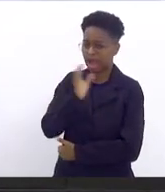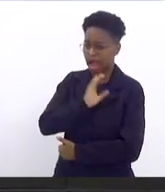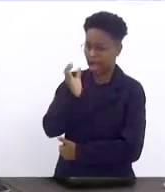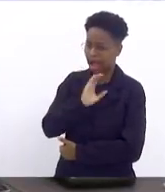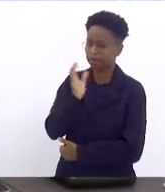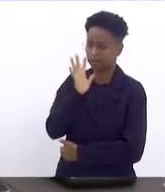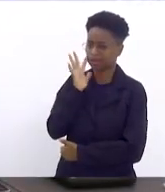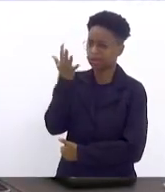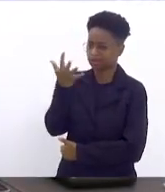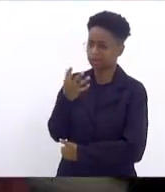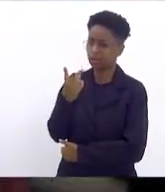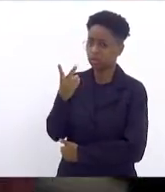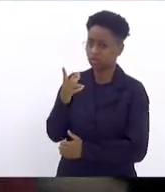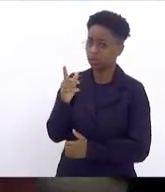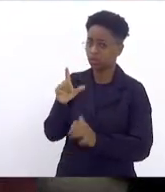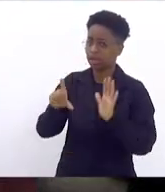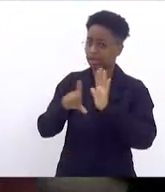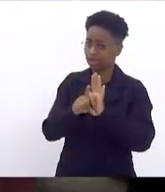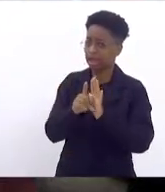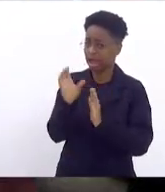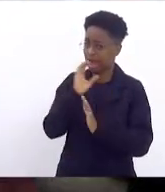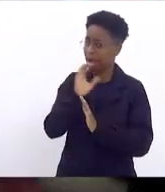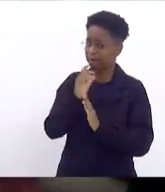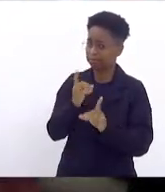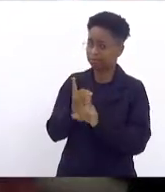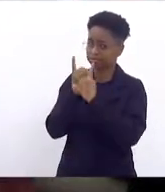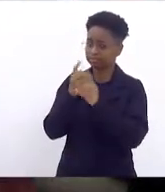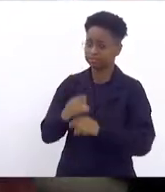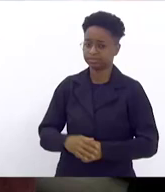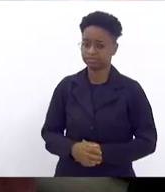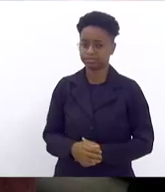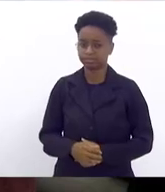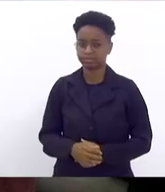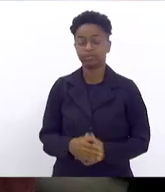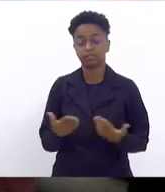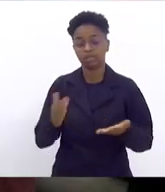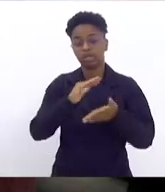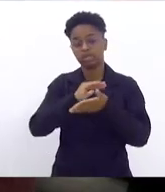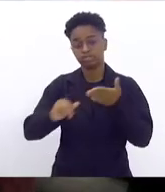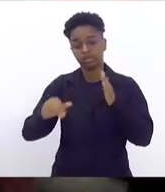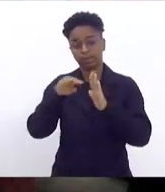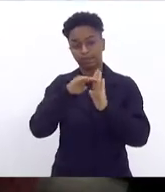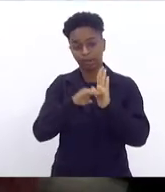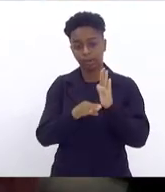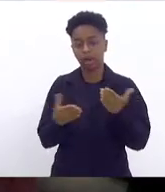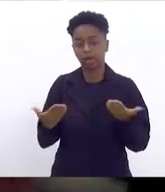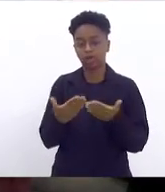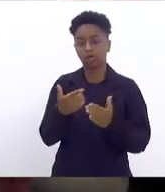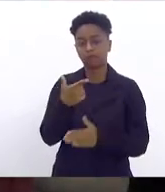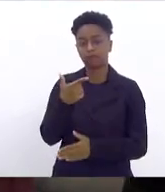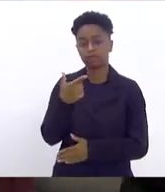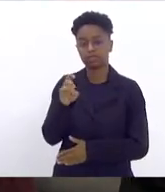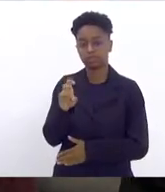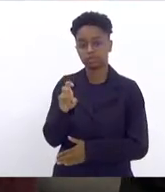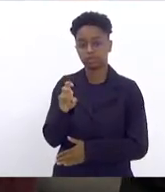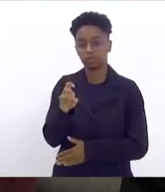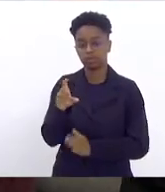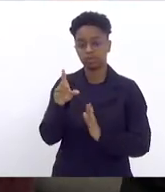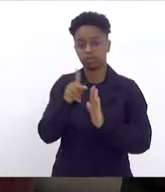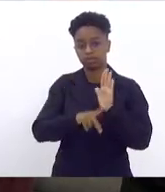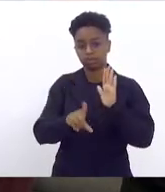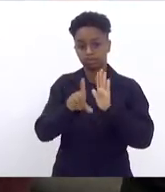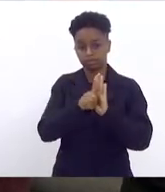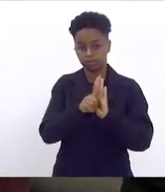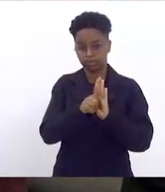né? Duas leis para ele é uma barbada. Então, retirar de pauta, passo 25, é o PL